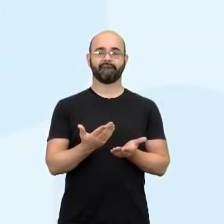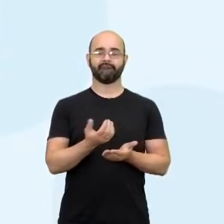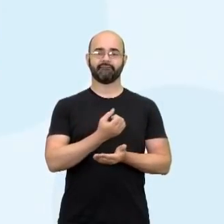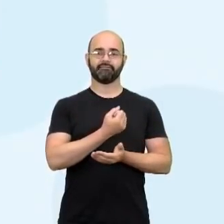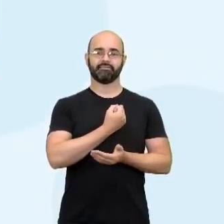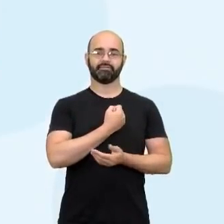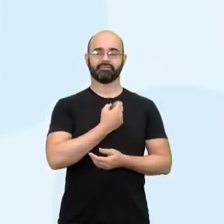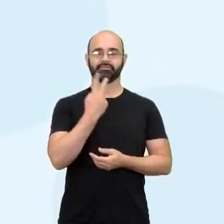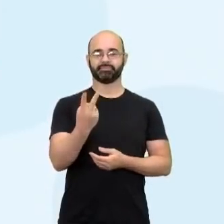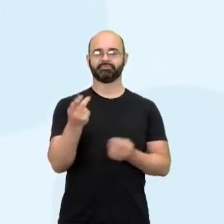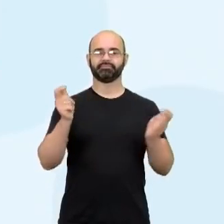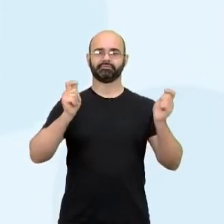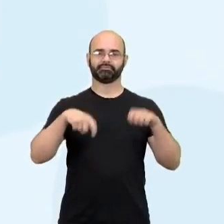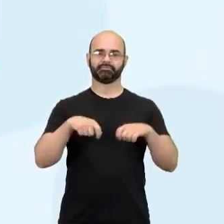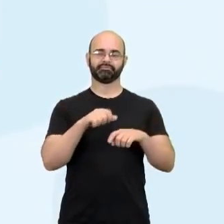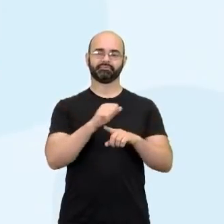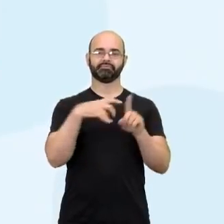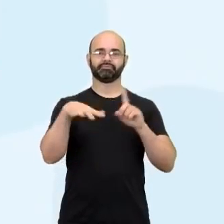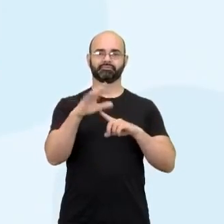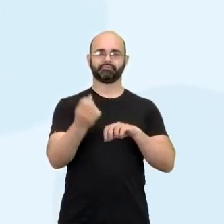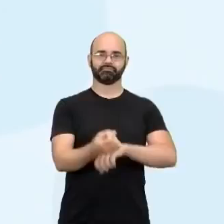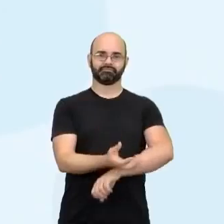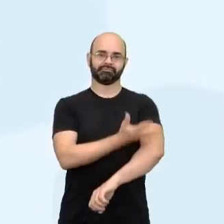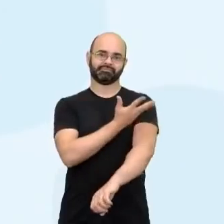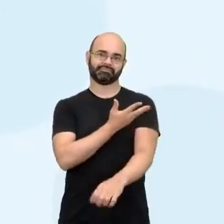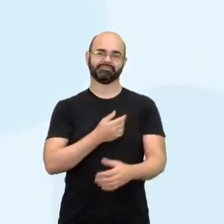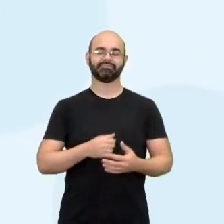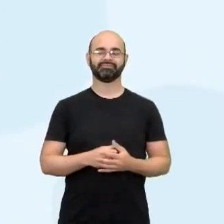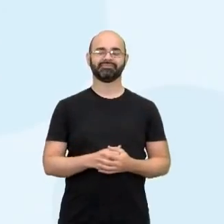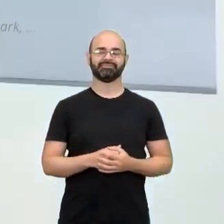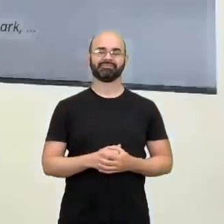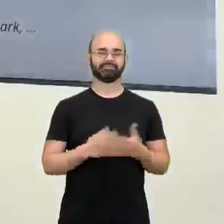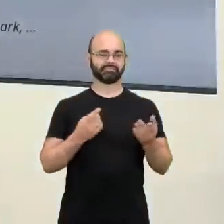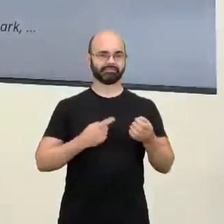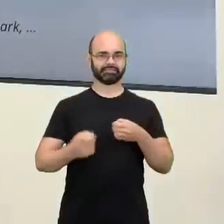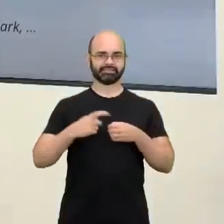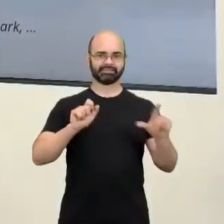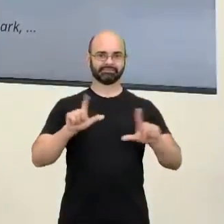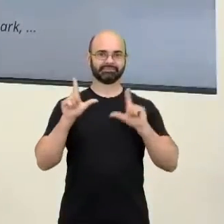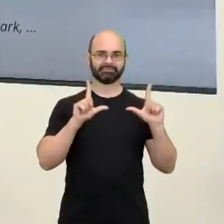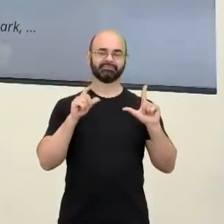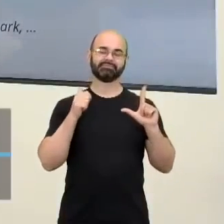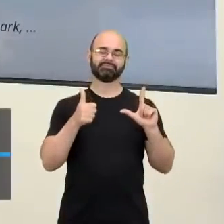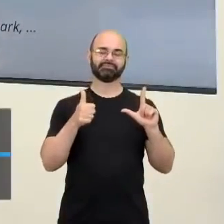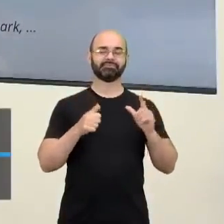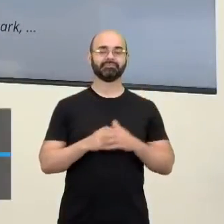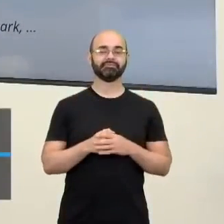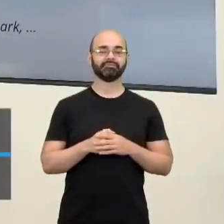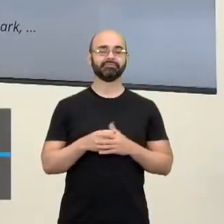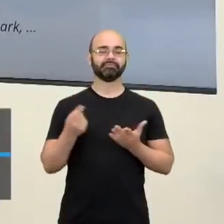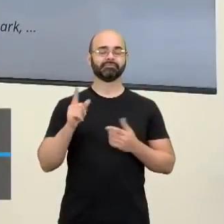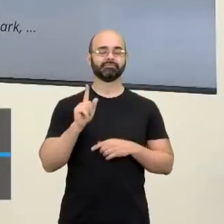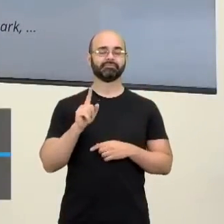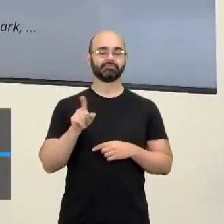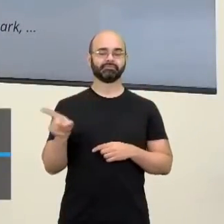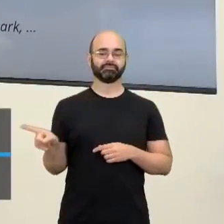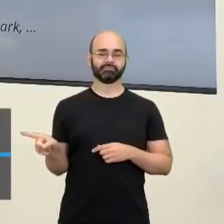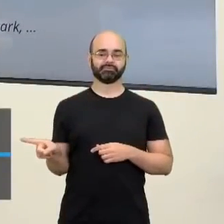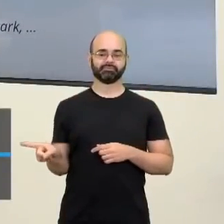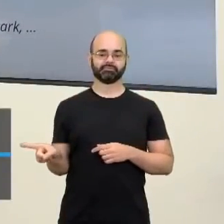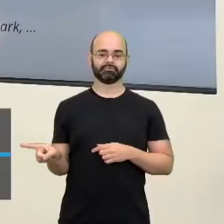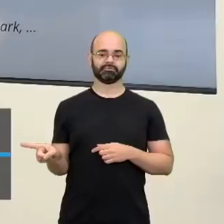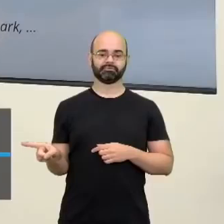das competências socioemocionais aí um pouquinho, que a gente vai ter, volta aqui comigo para o diretor, né, vai aparecer aqui no GC,